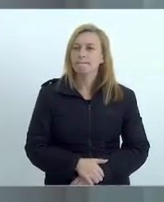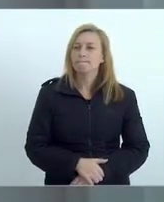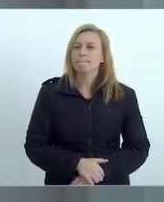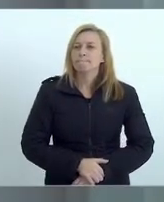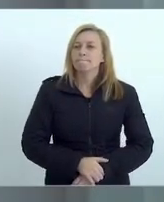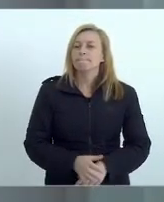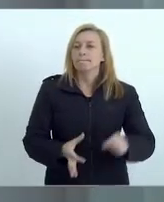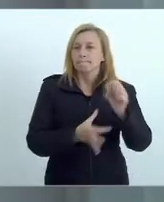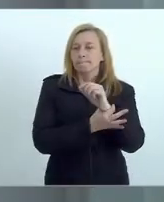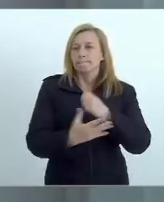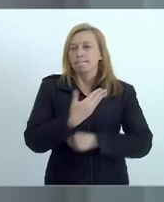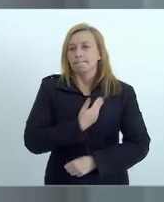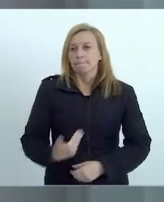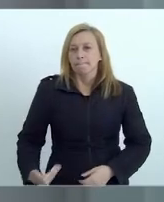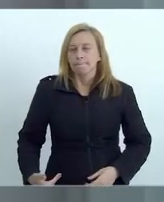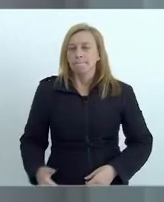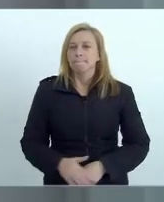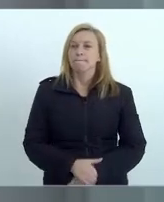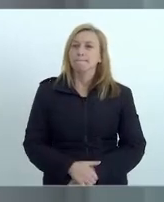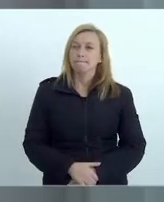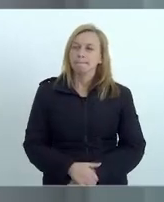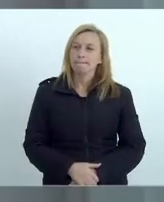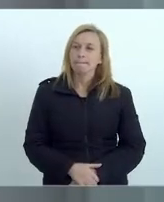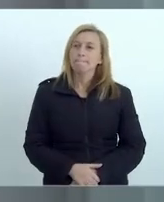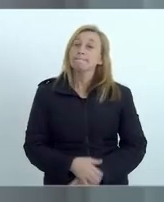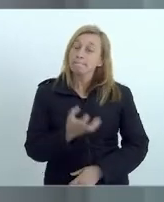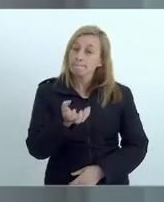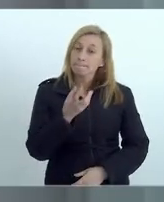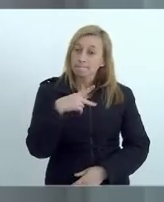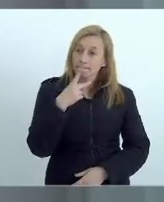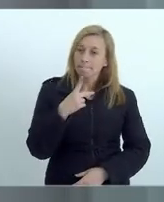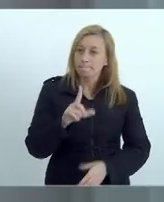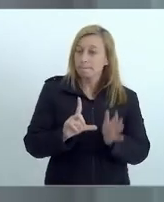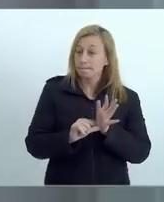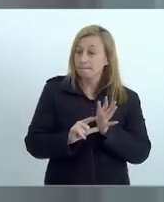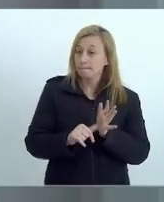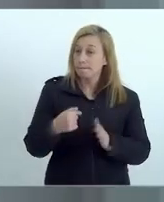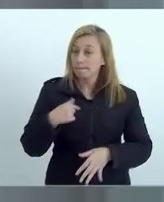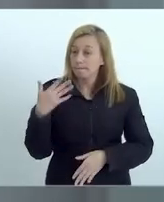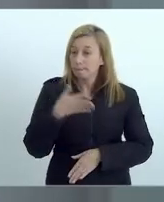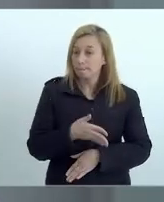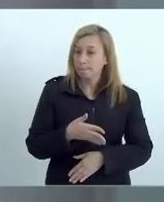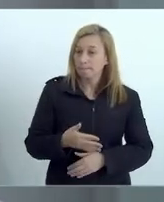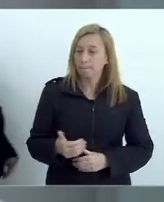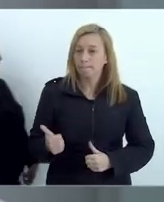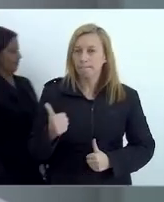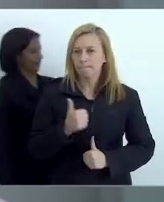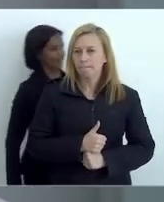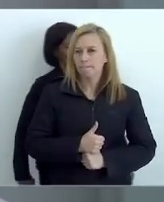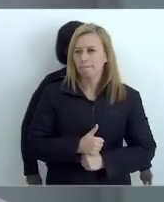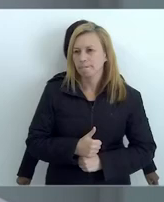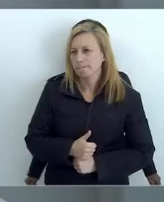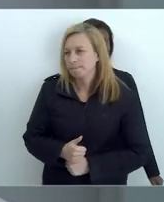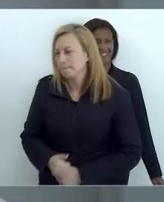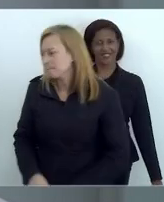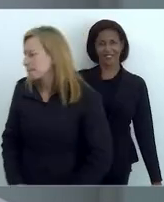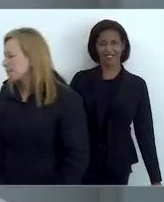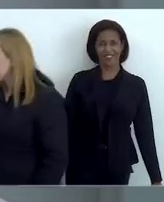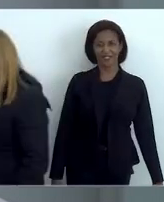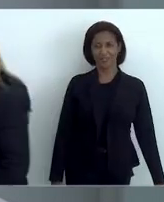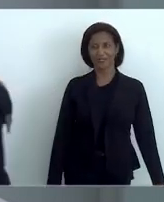e eu quero dizer que eu cheguei um pouco atrasado que eu tava em outra reunião mas